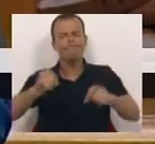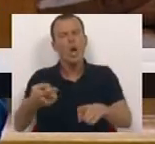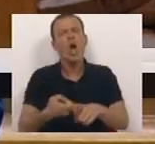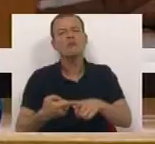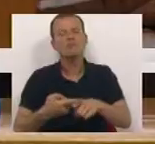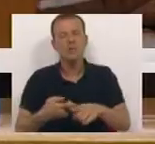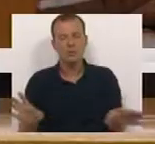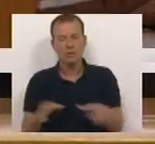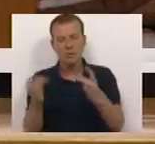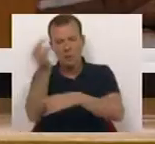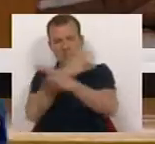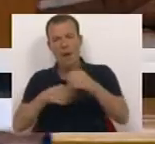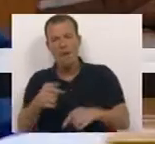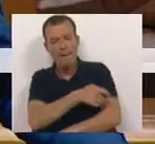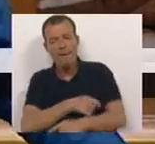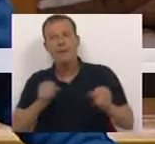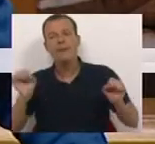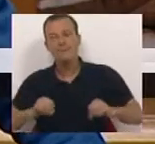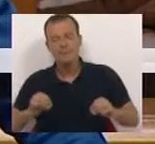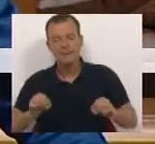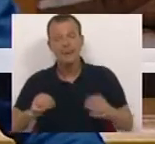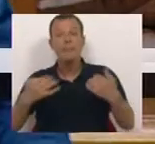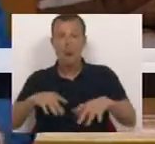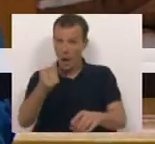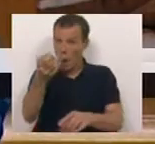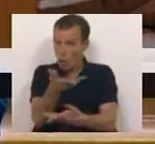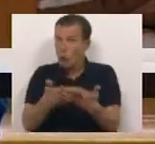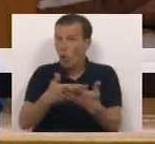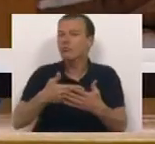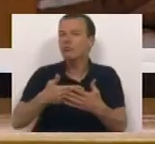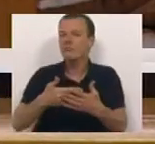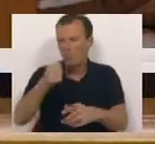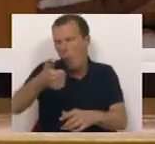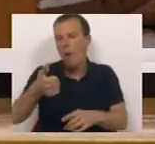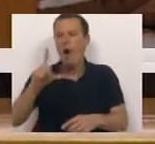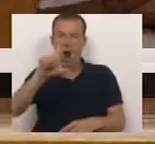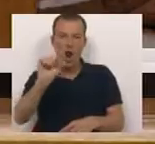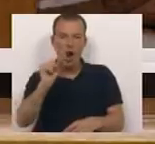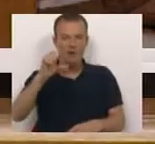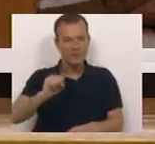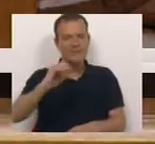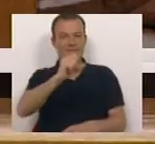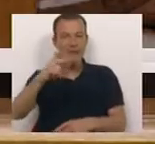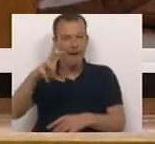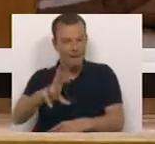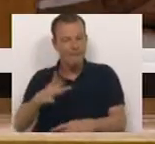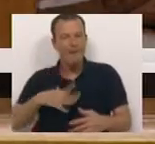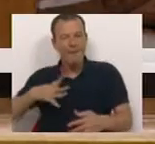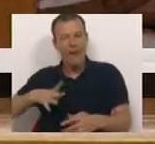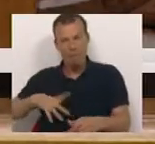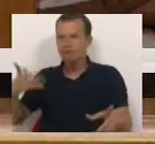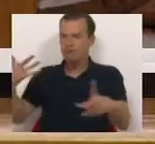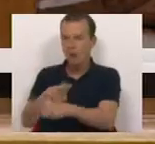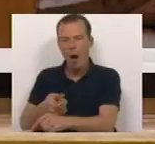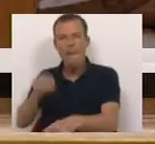Comissão Europeia representa. E é, sem dúvida, um bom negócio para o Lone Star, um fundo especializado em comprar bancos